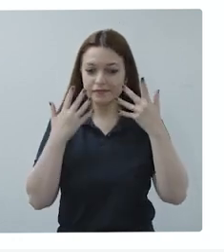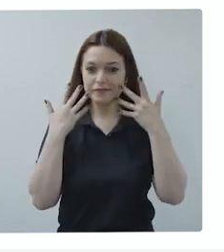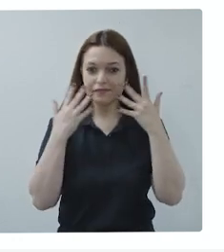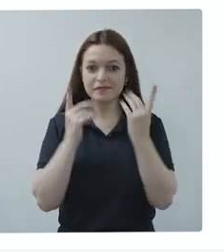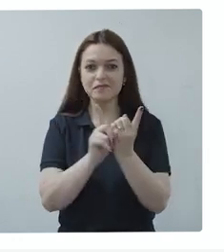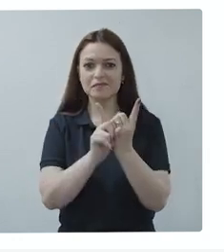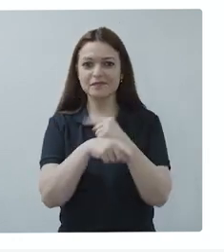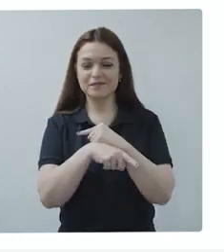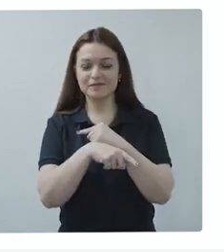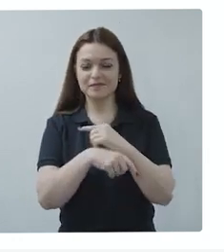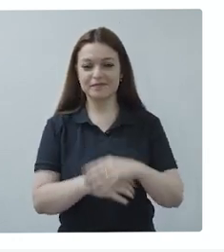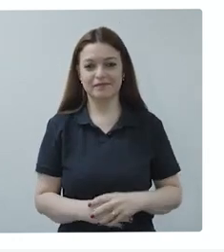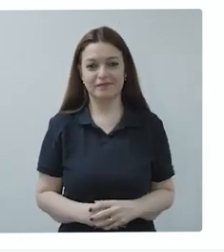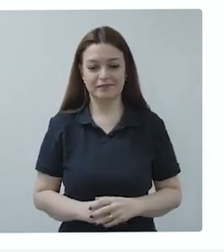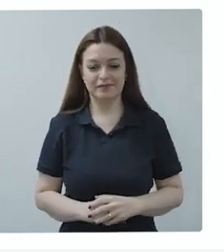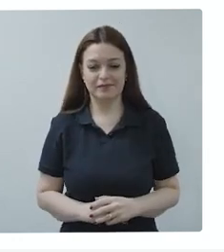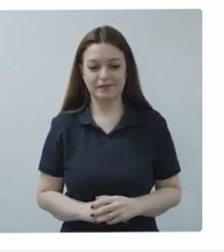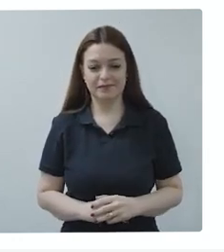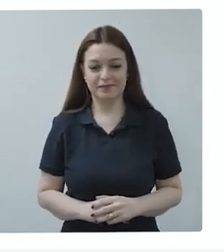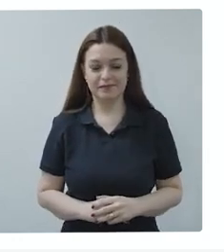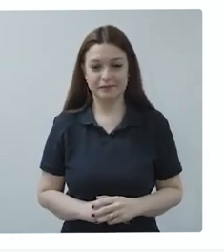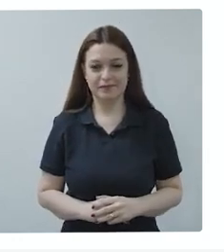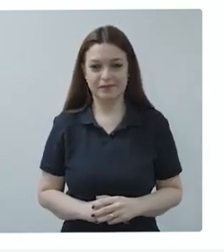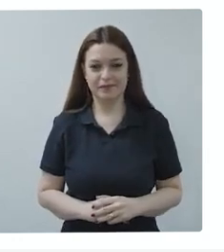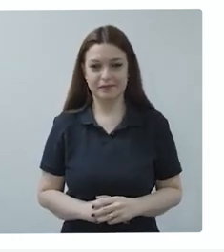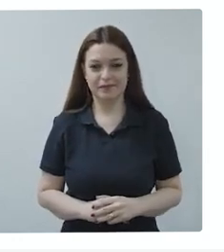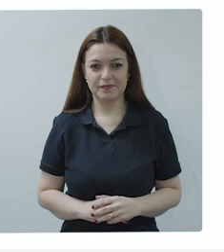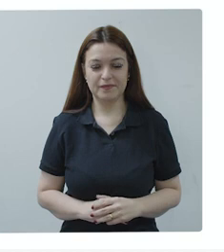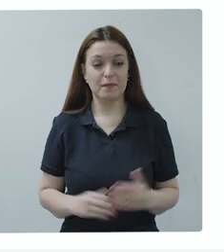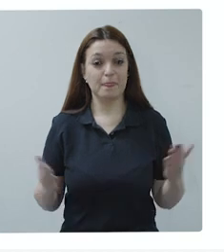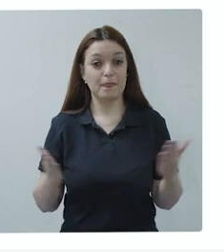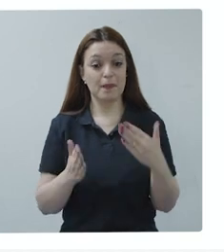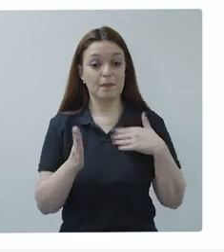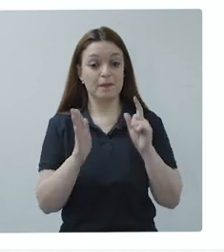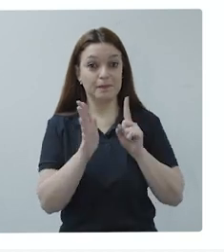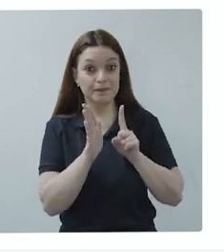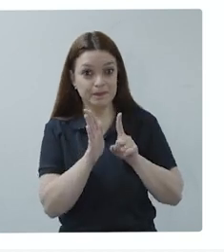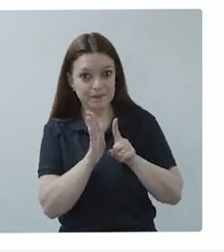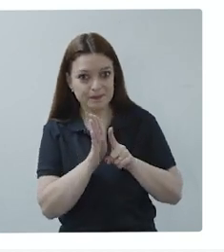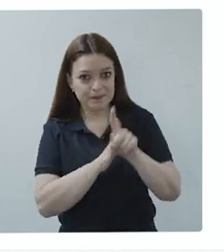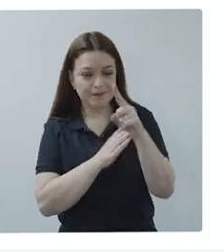posição diferente. Agora vamos para o nosso próximo desafio.